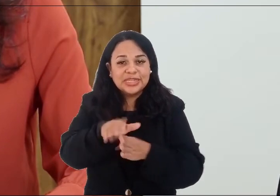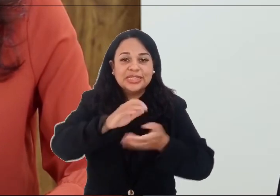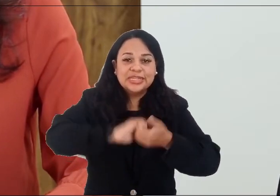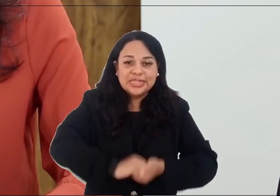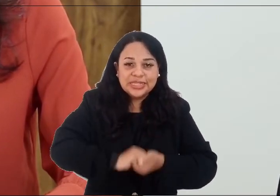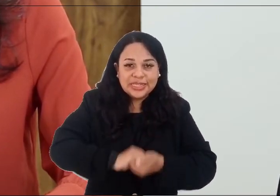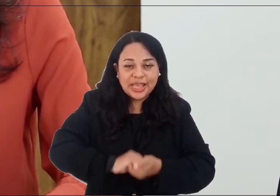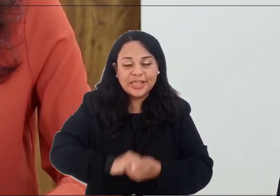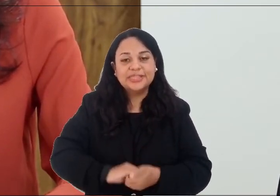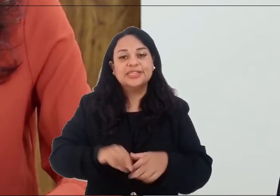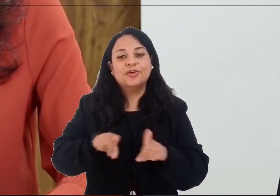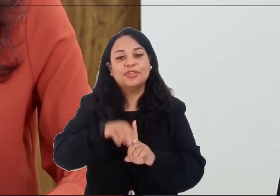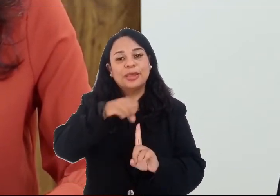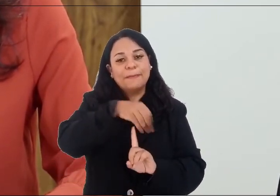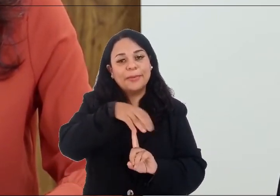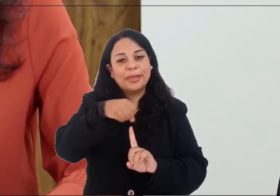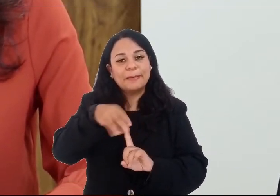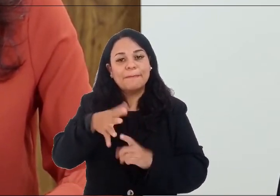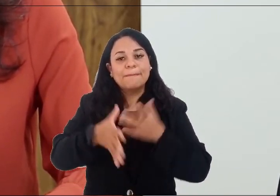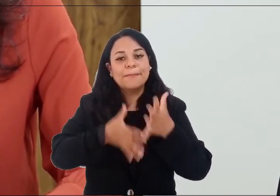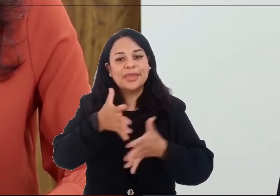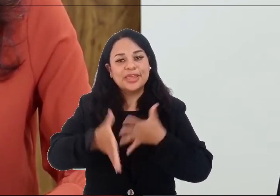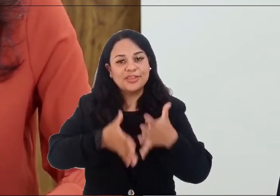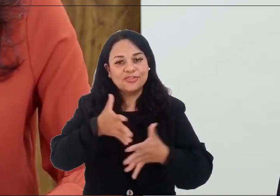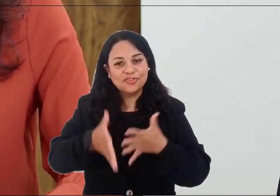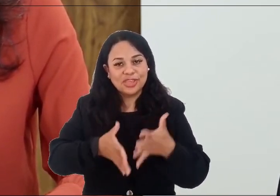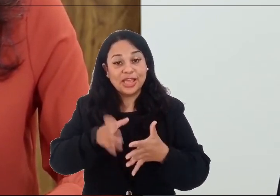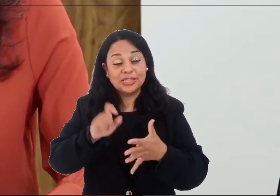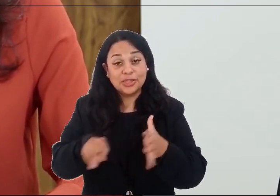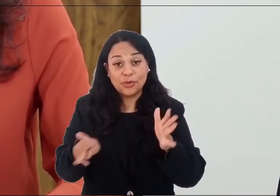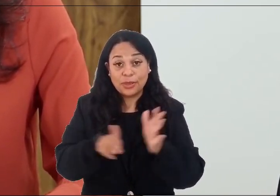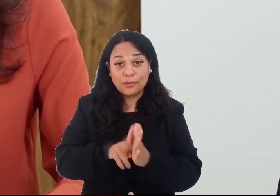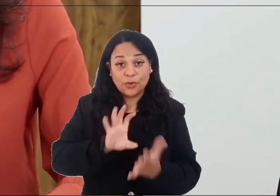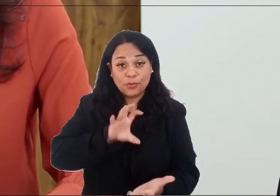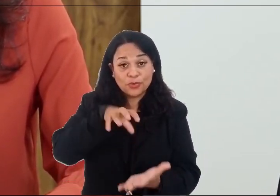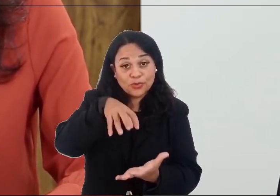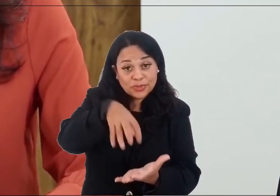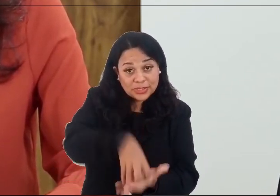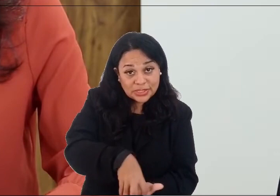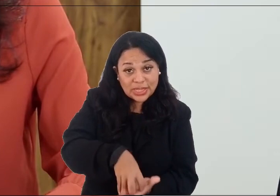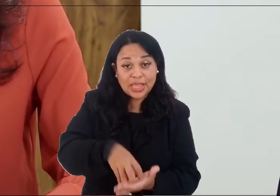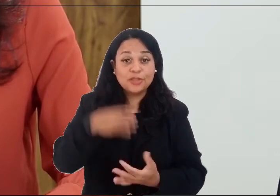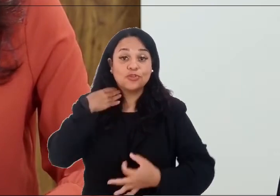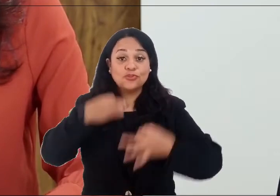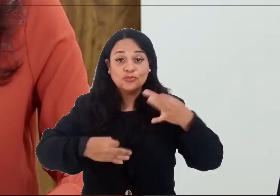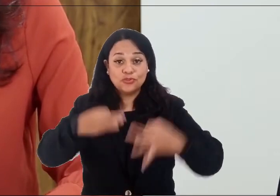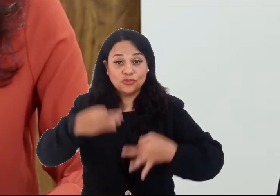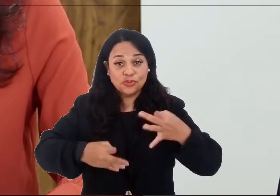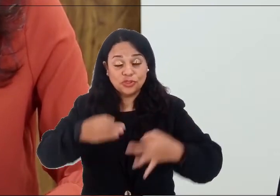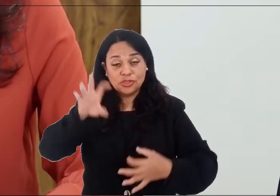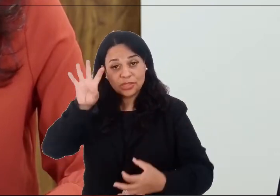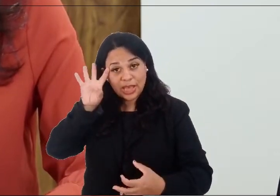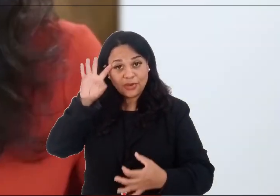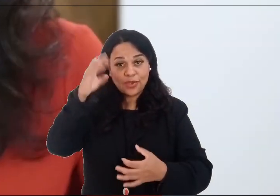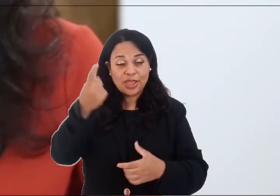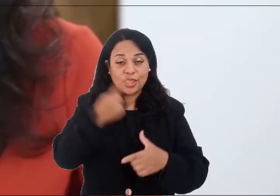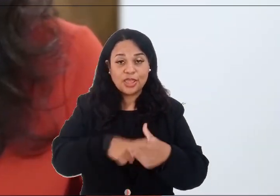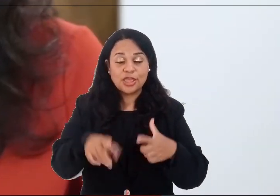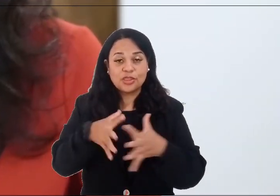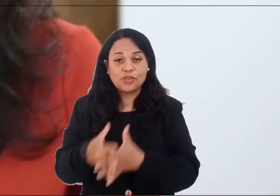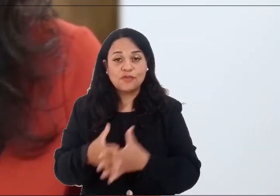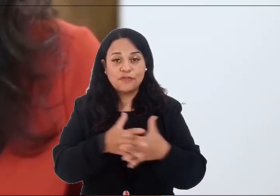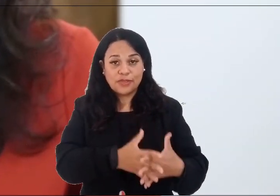mediação, com uma estrutura específica para o trabalho com eles, que são os CEJUSCs, os Centros Judiciários de Solução Consensual de Conflitos.